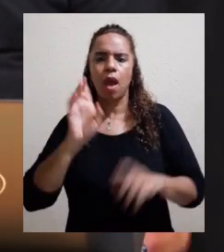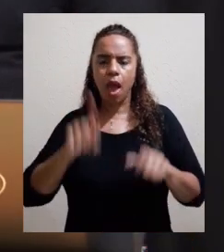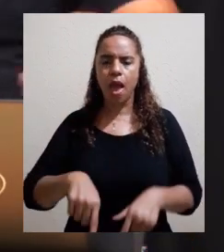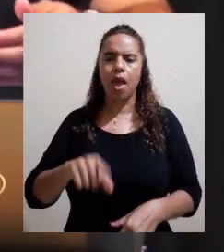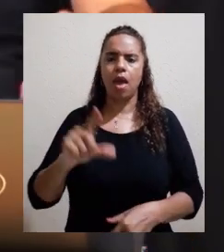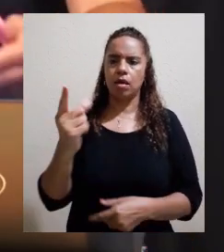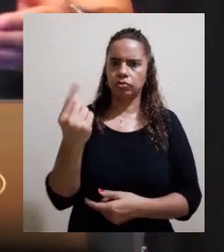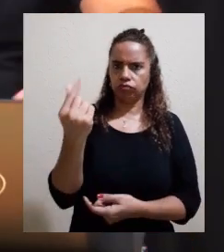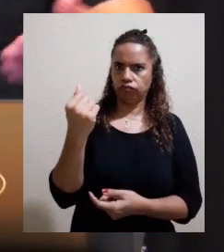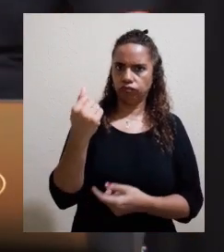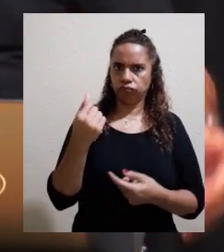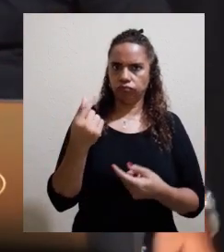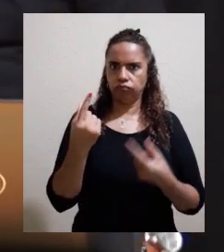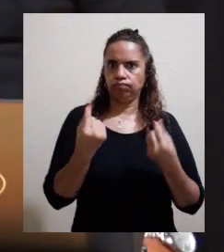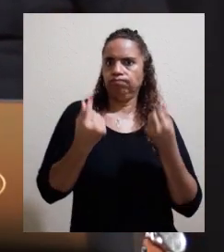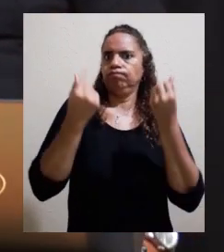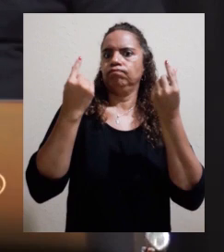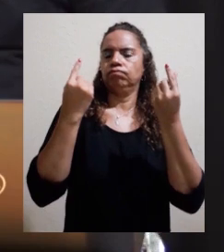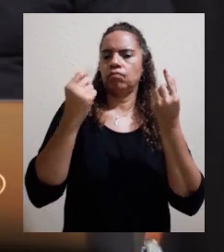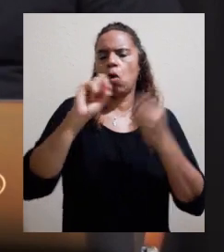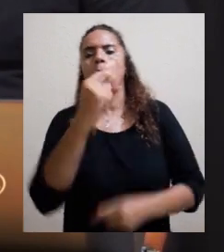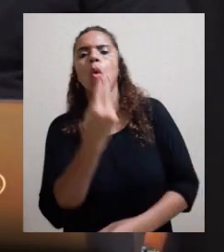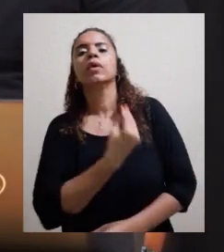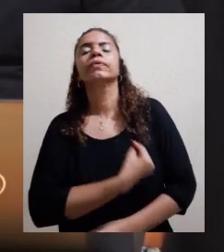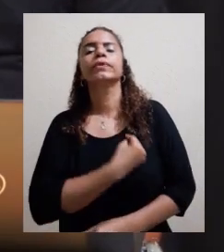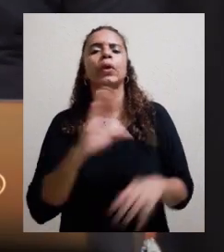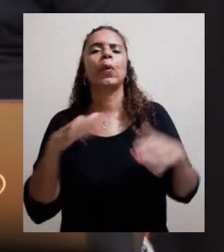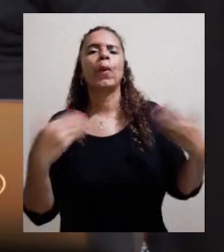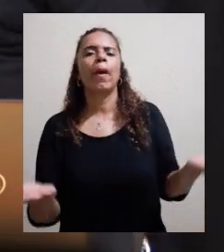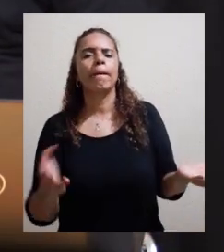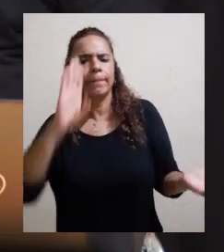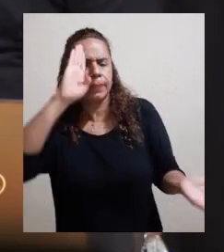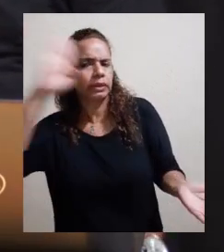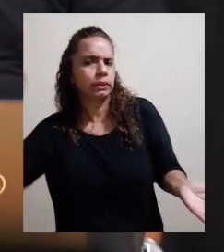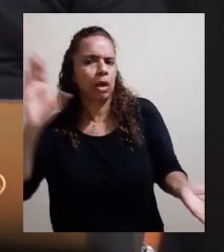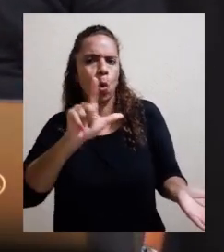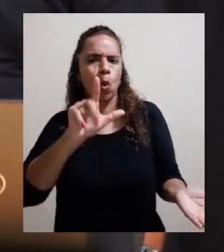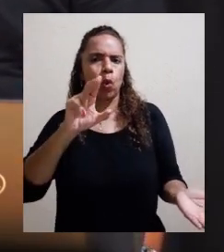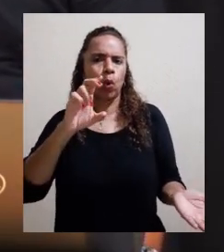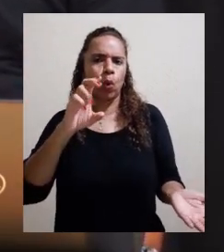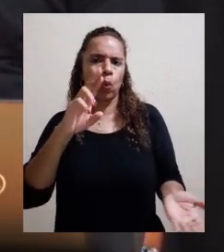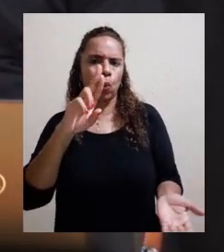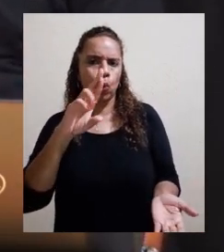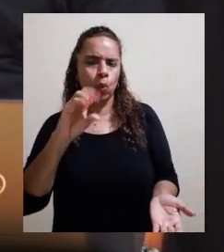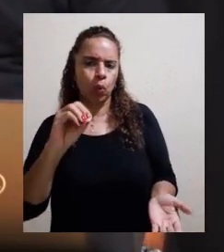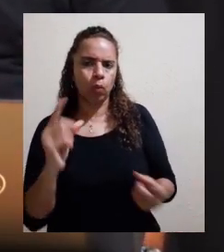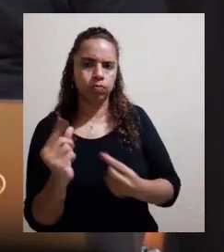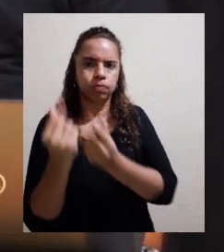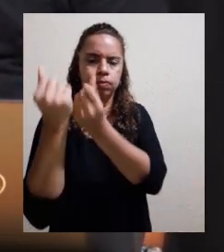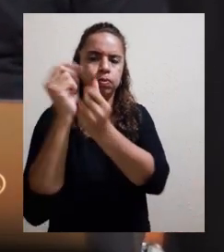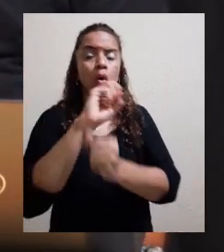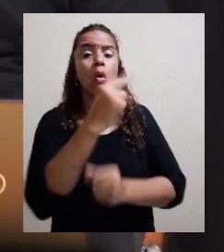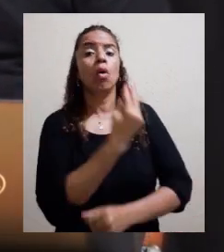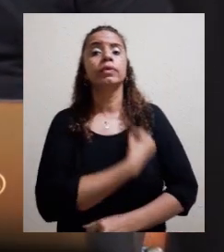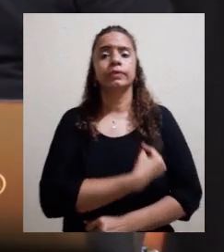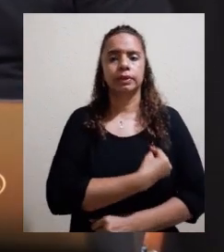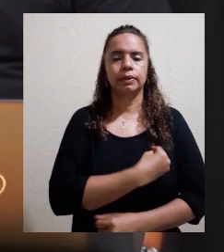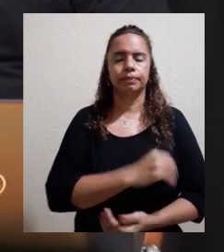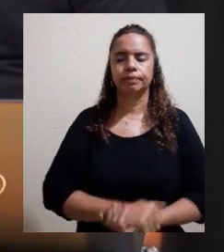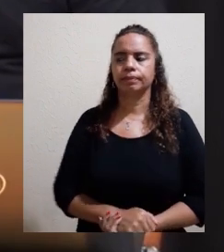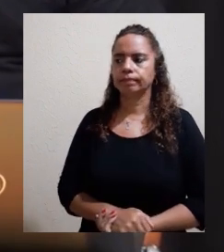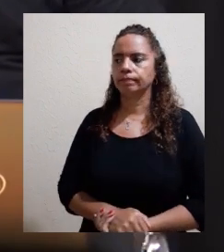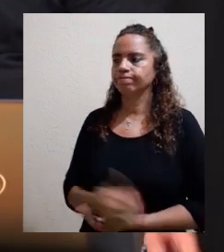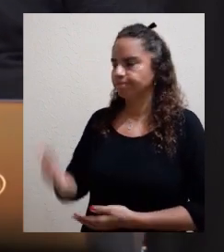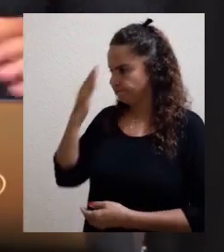sobre isso? E também esclarecendo se algum desses fatos não estiver extremamente... Eu queria fazer uma correção, obrigado, Misael,